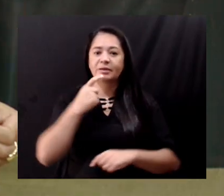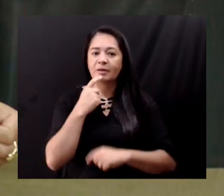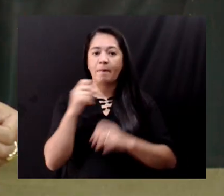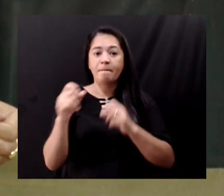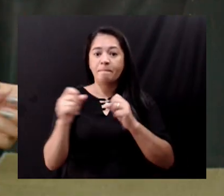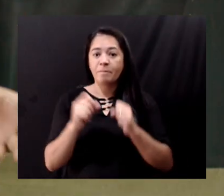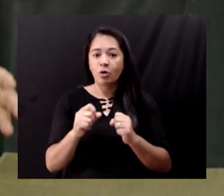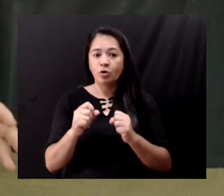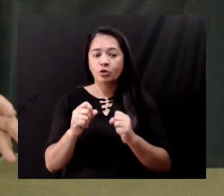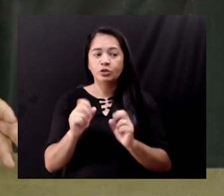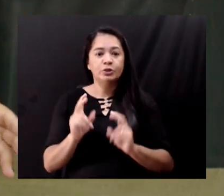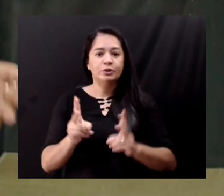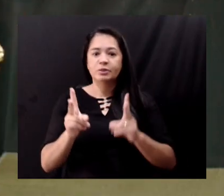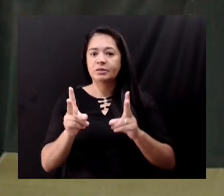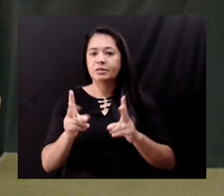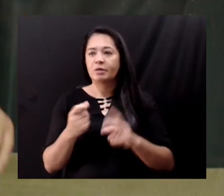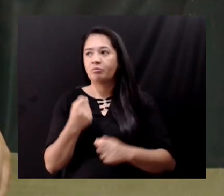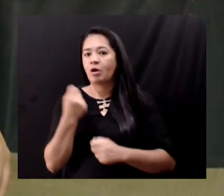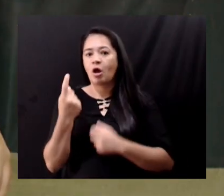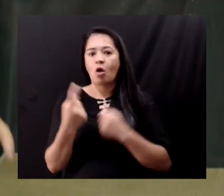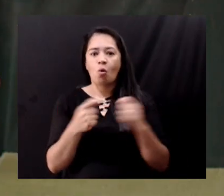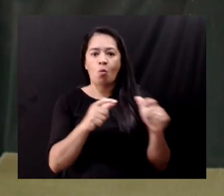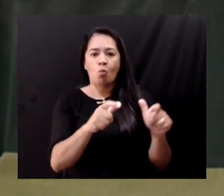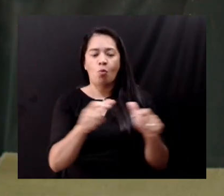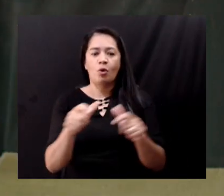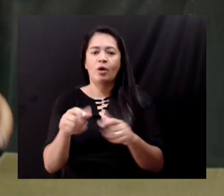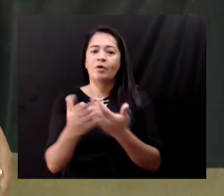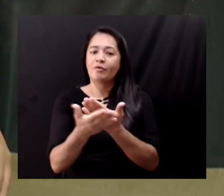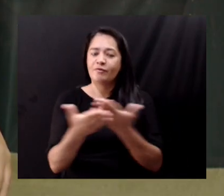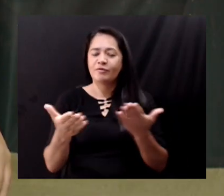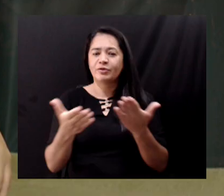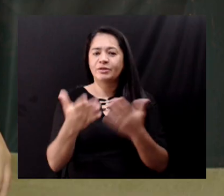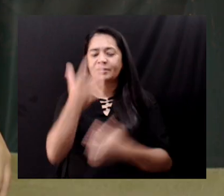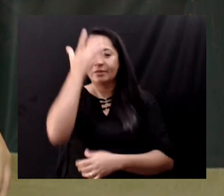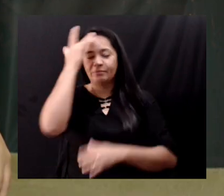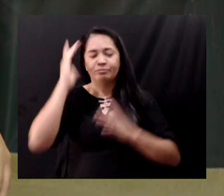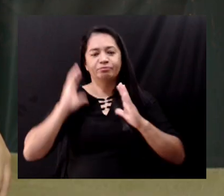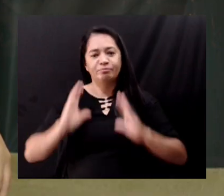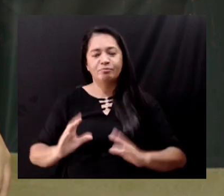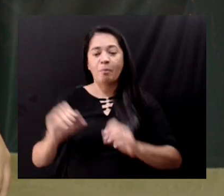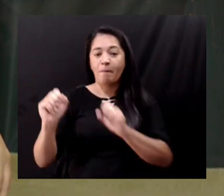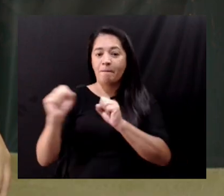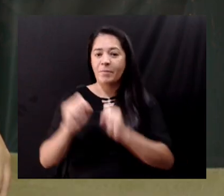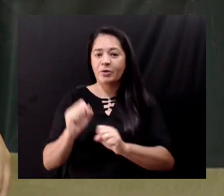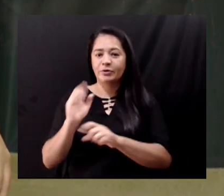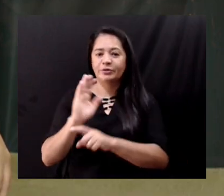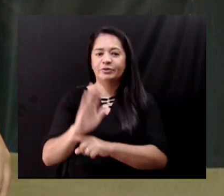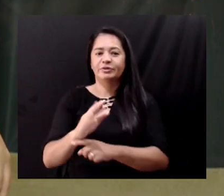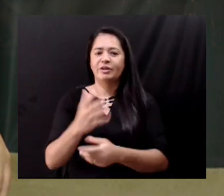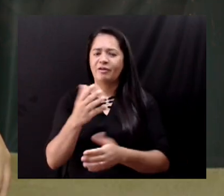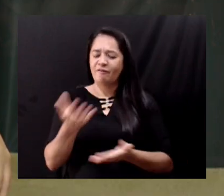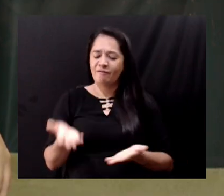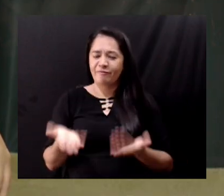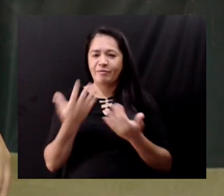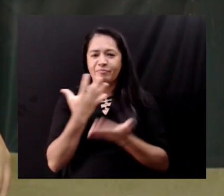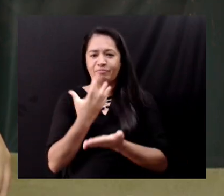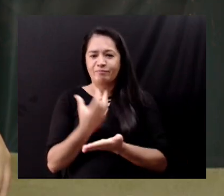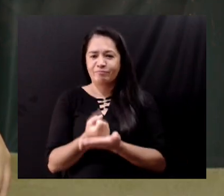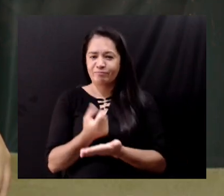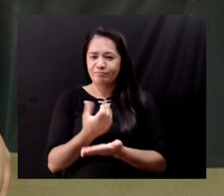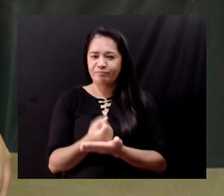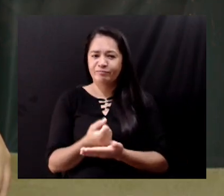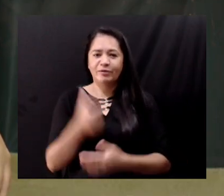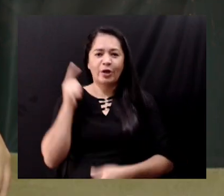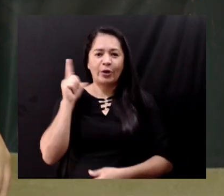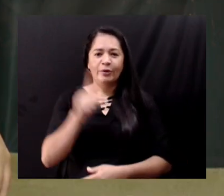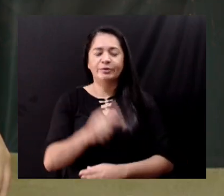em algum lugar. Então você, cidadão, pode sim colaborar, baixa aí o aplicativo, tenho certeza que vai dar super certo, tá bom? Previsão do